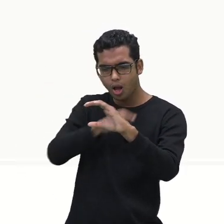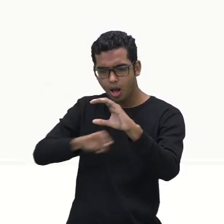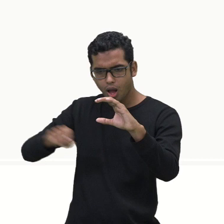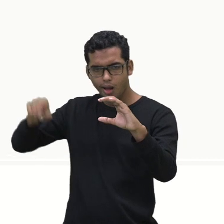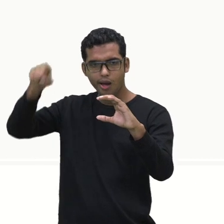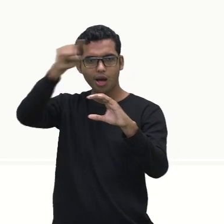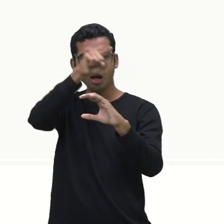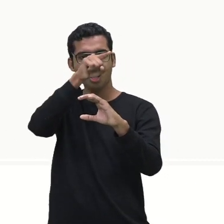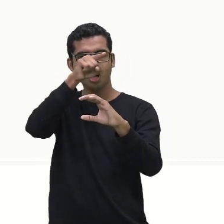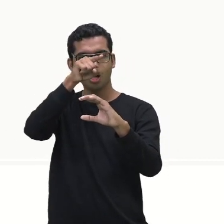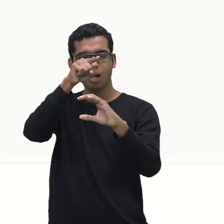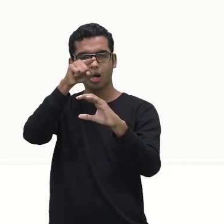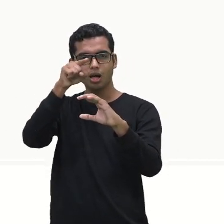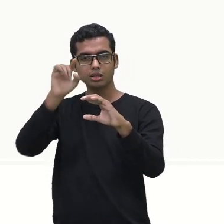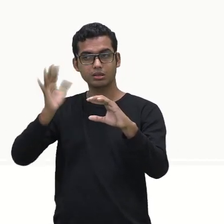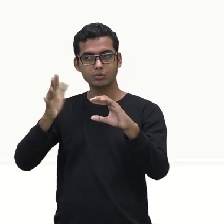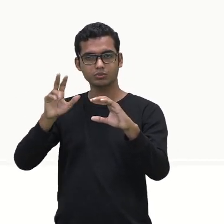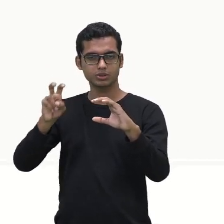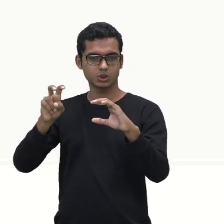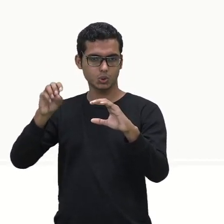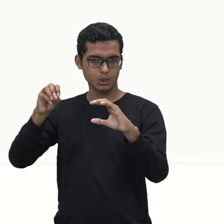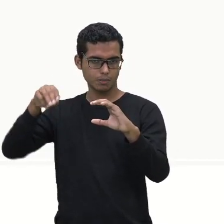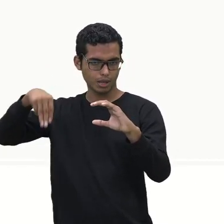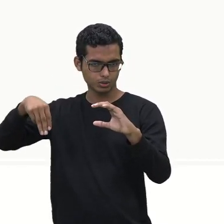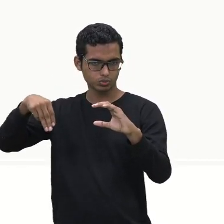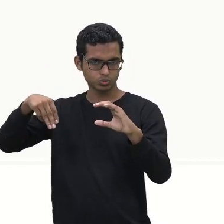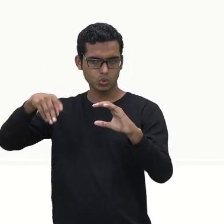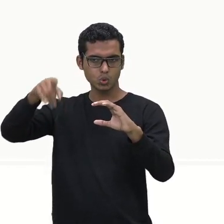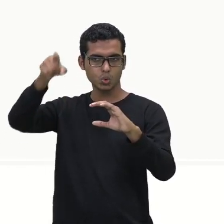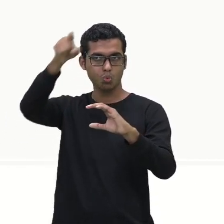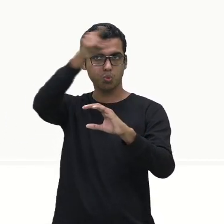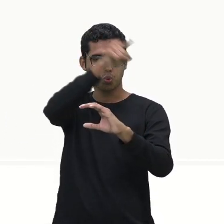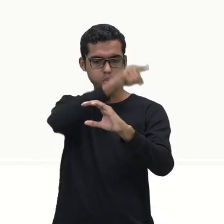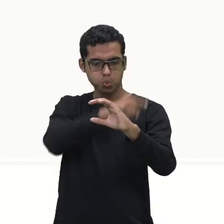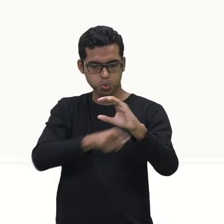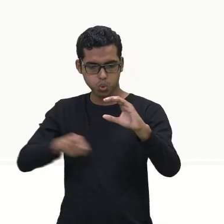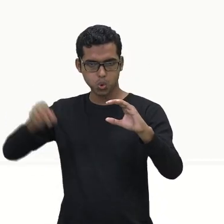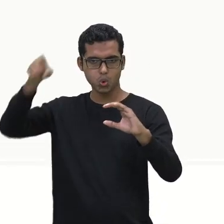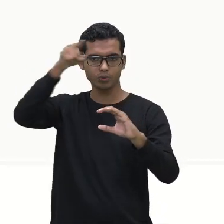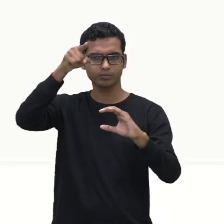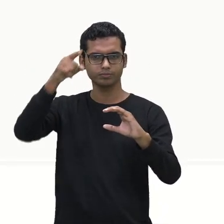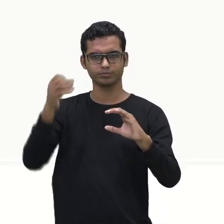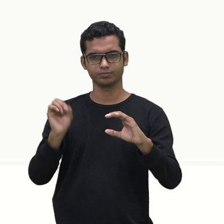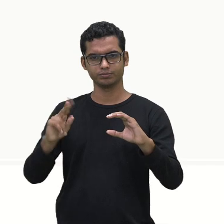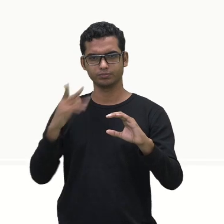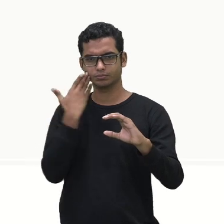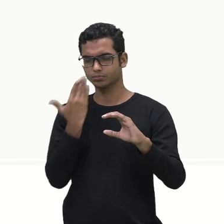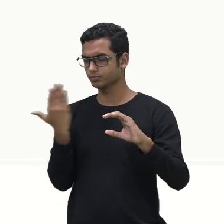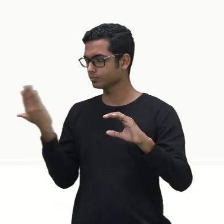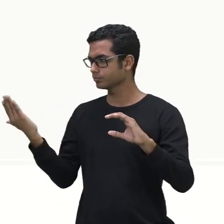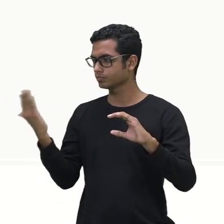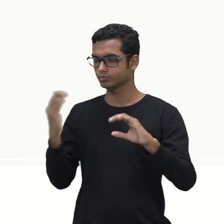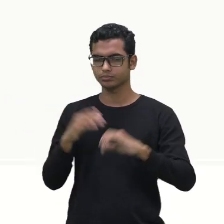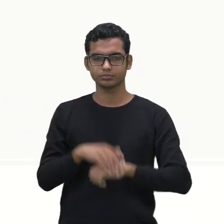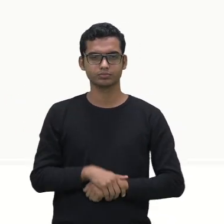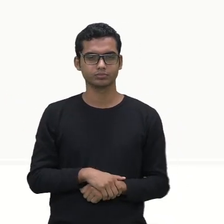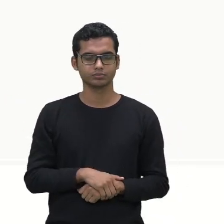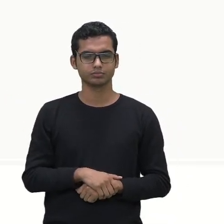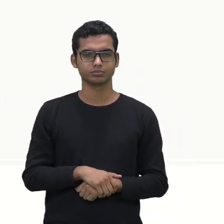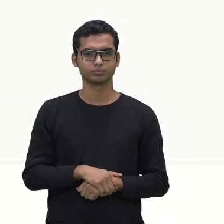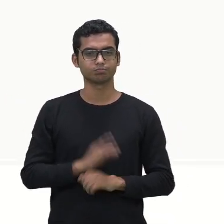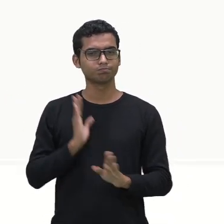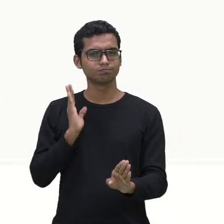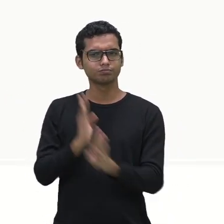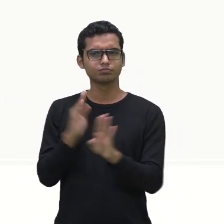tem 50 metros. 50. Então, quando ele fala assim, determine a área